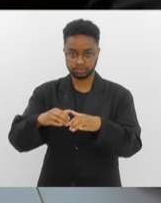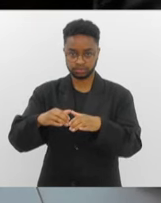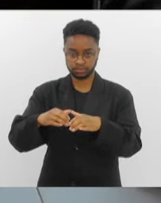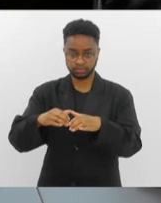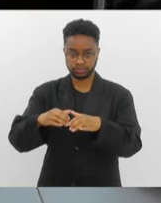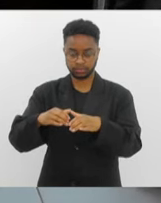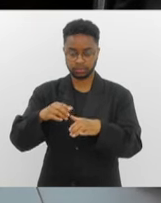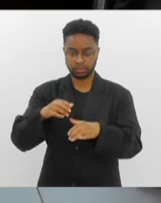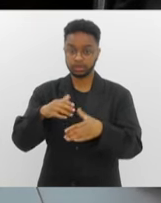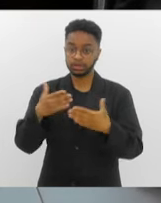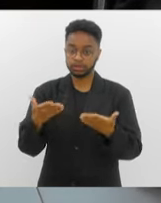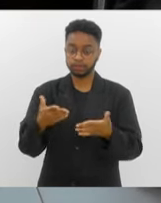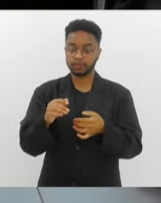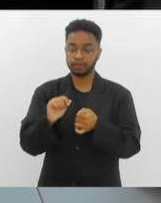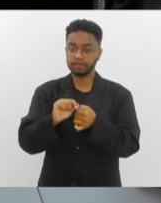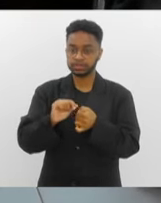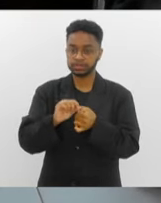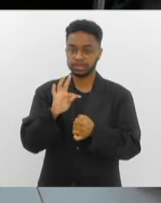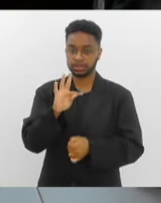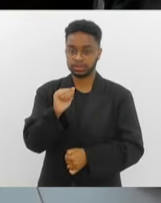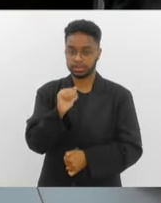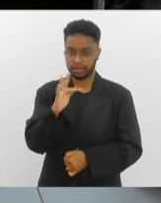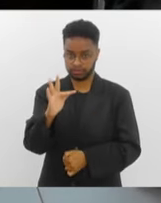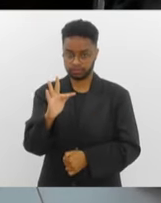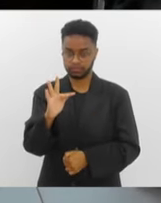ela vai fazer o TAF.